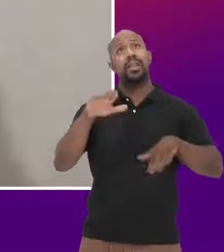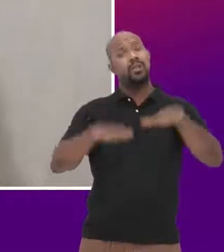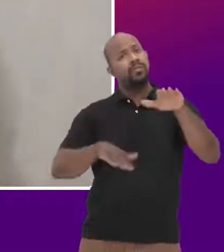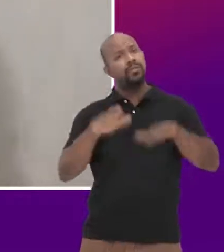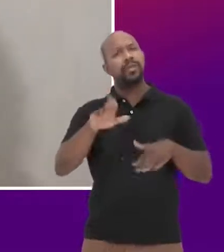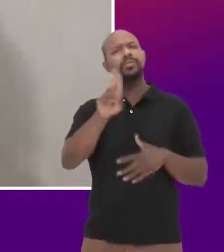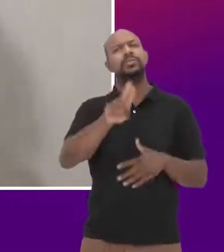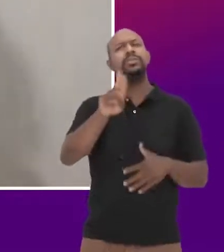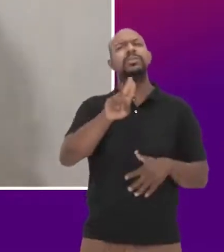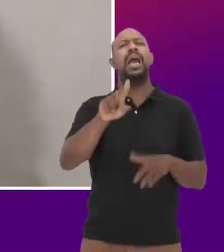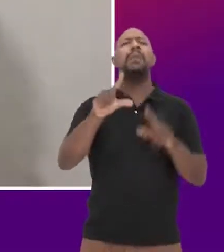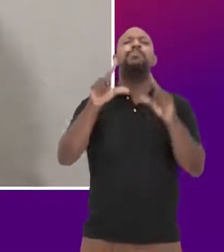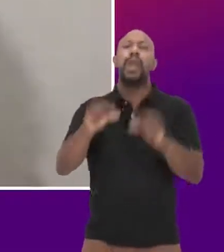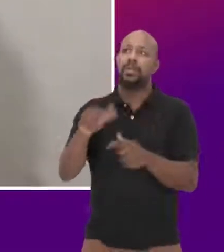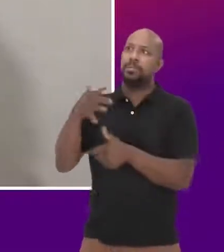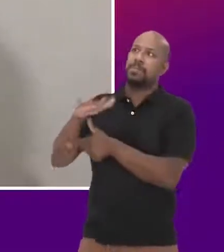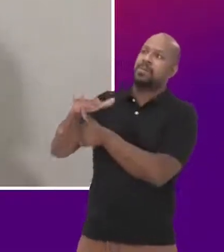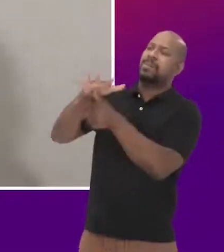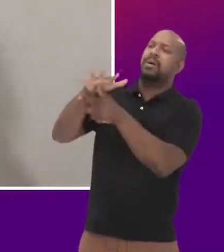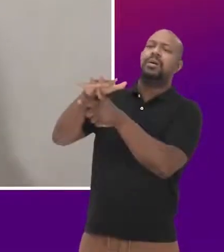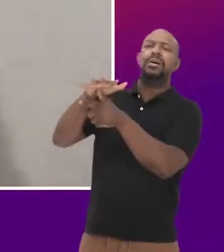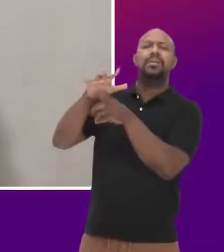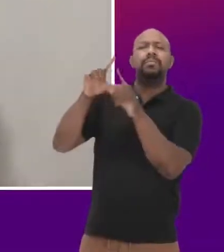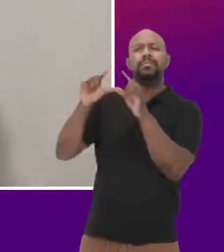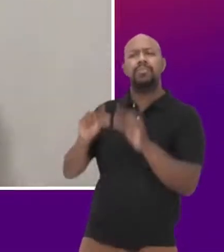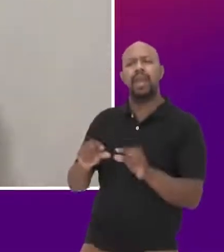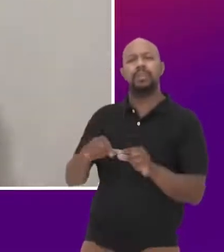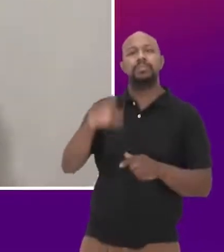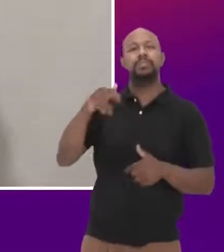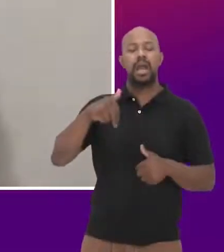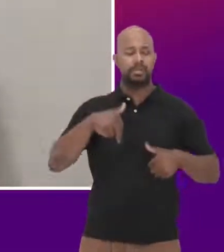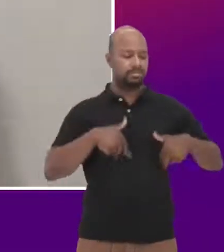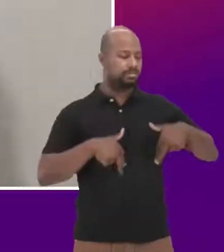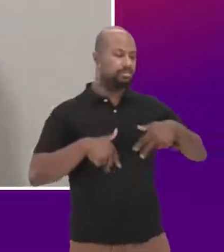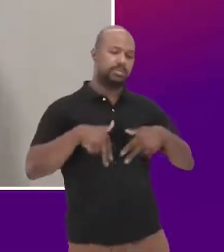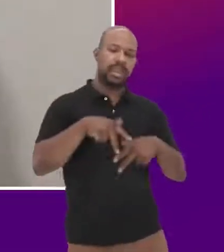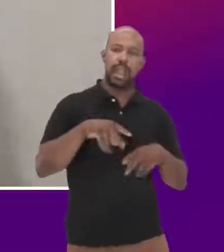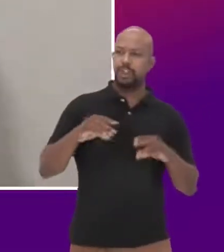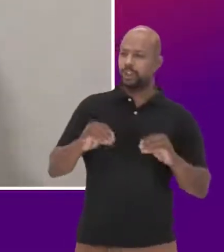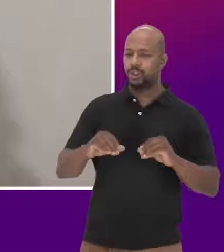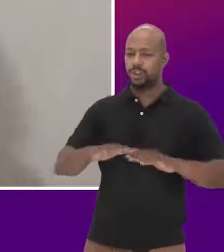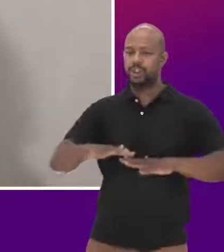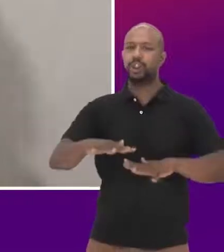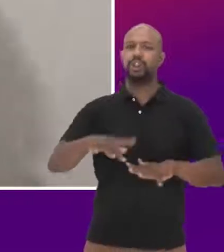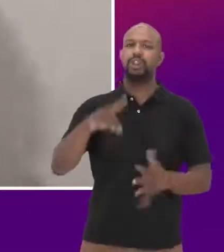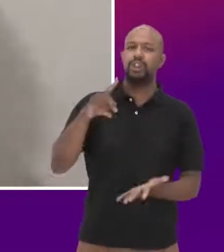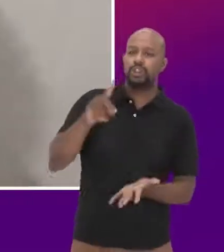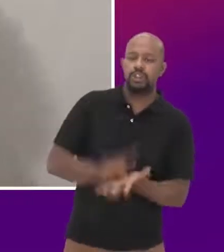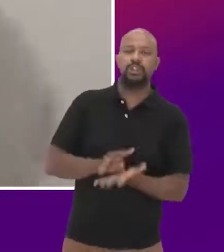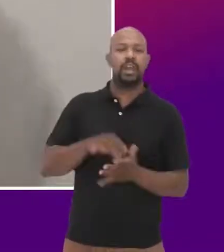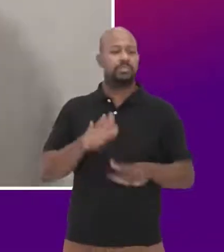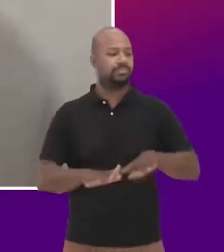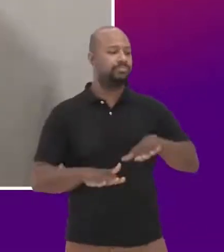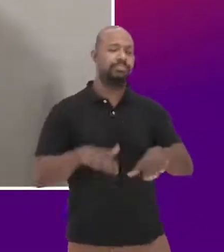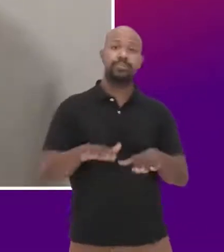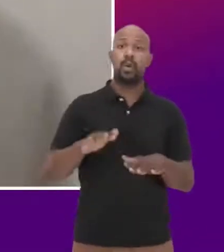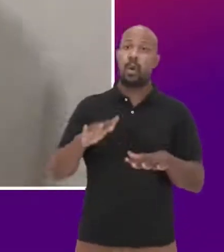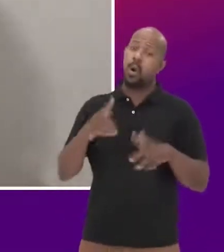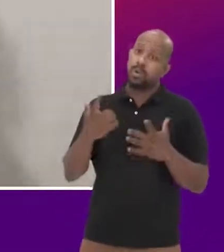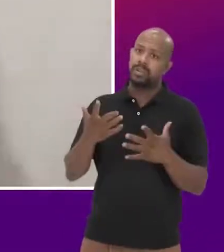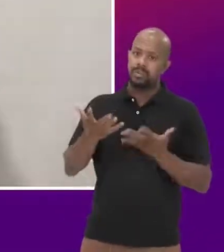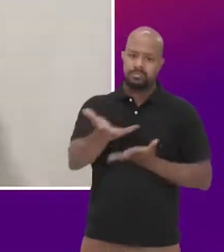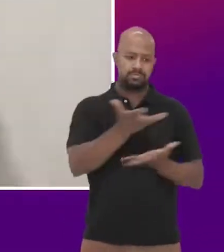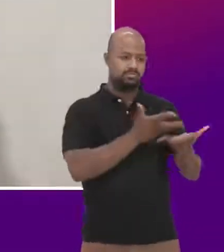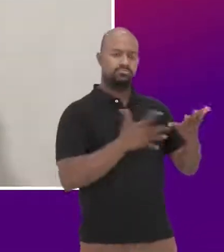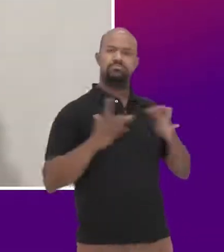Talvez usar menos helicópteros e andar mais em terra batida, ou pelo menos ter uma rede